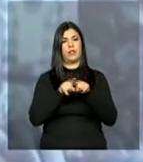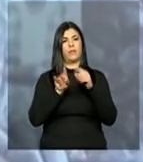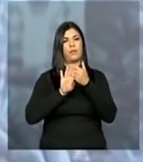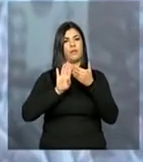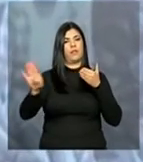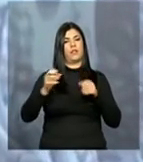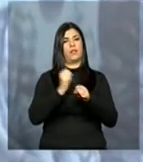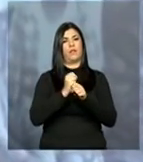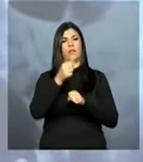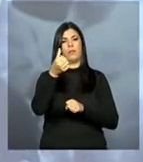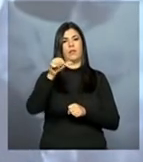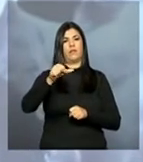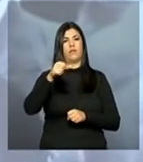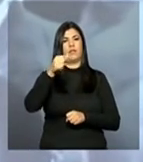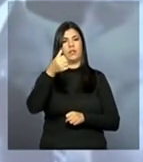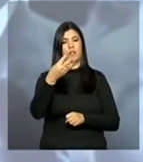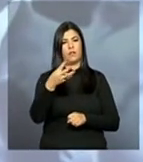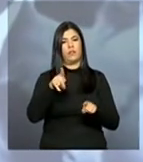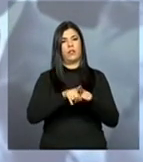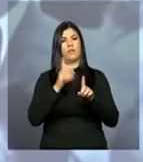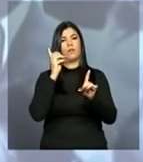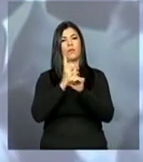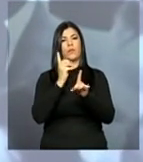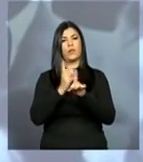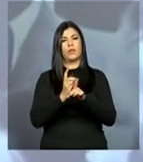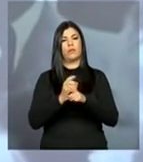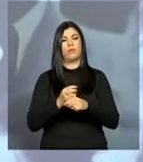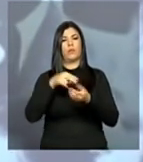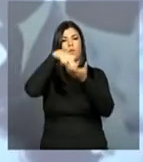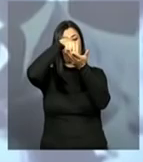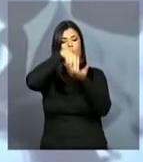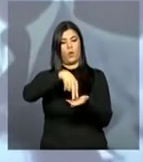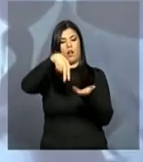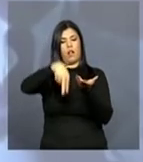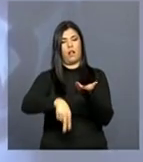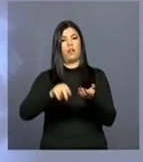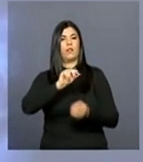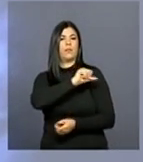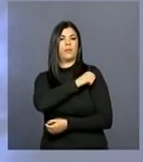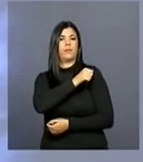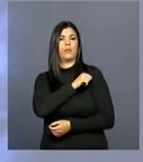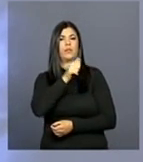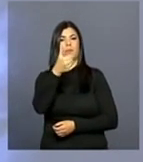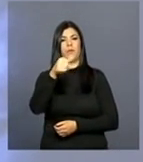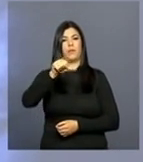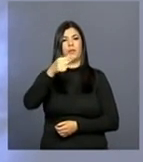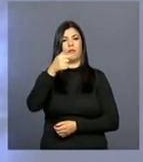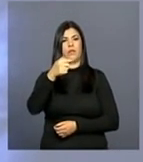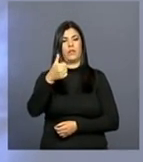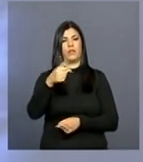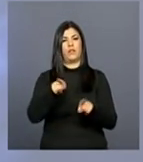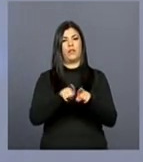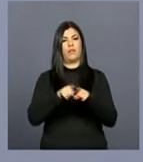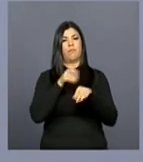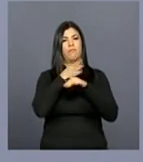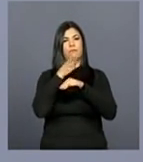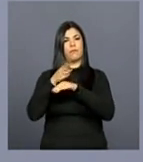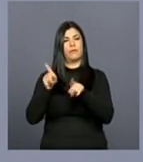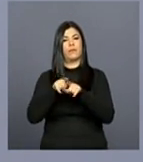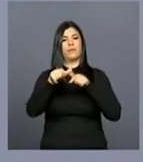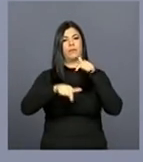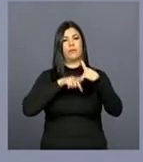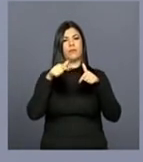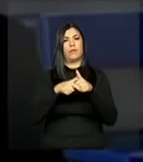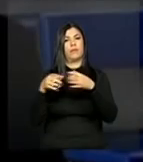1964 encontrado morto no fosso de um elevador no Rio de Janeiro em 1971 também fez parte dos